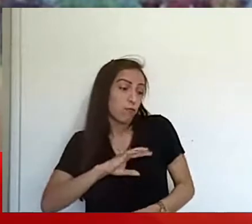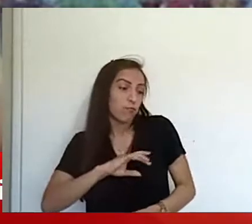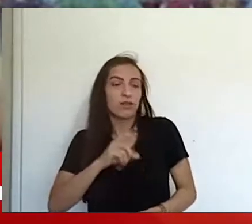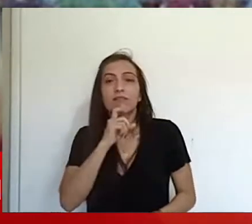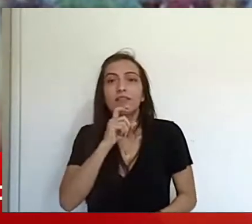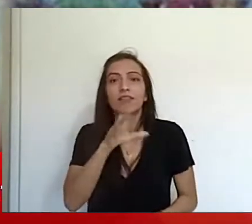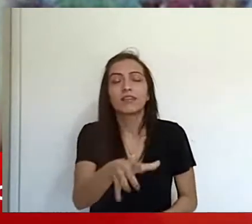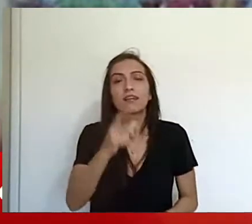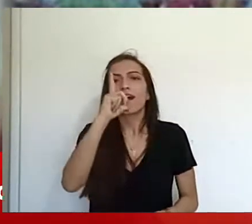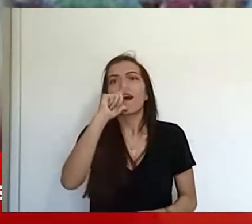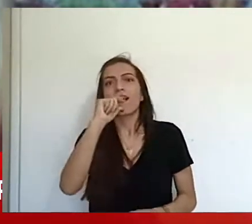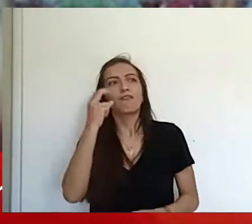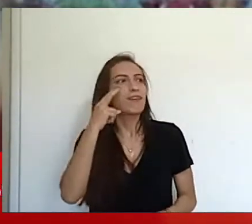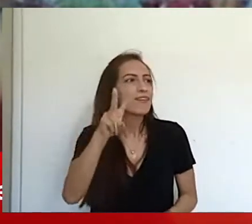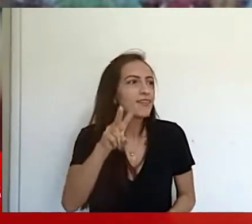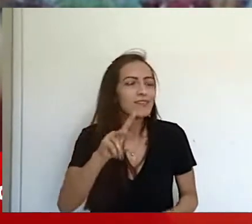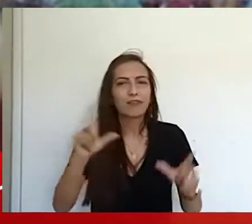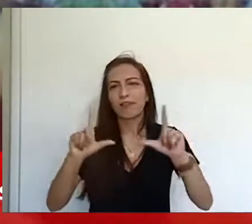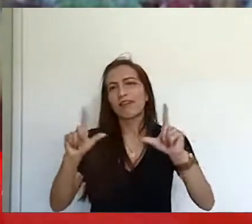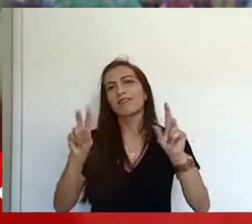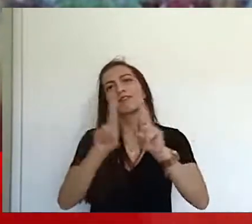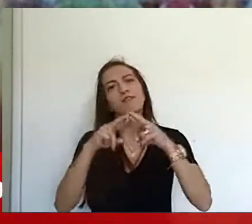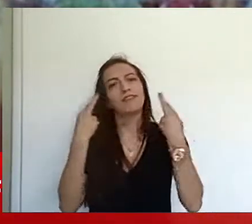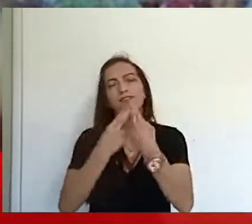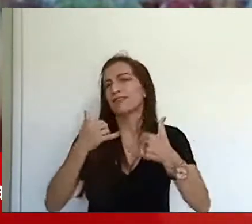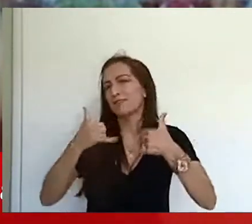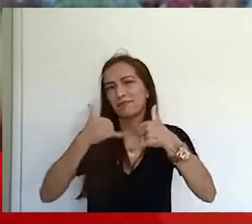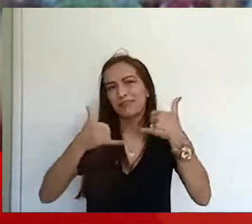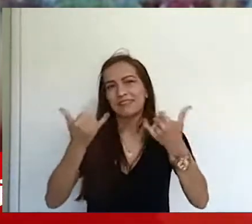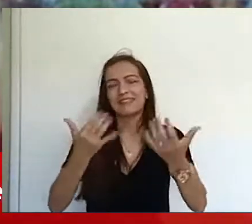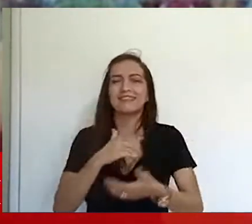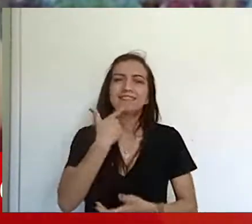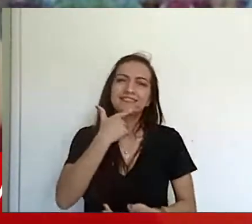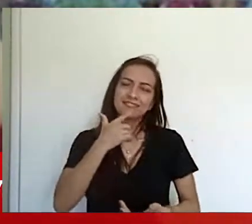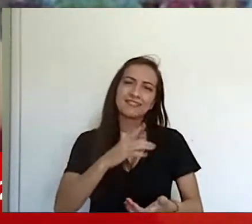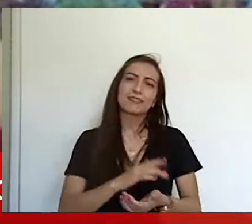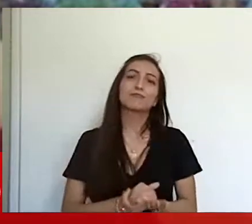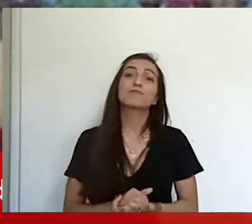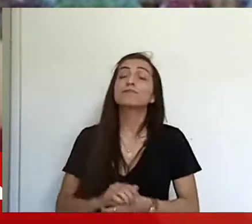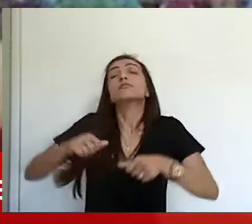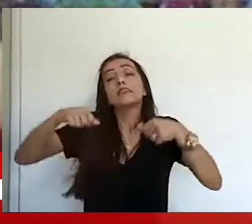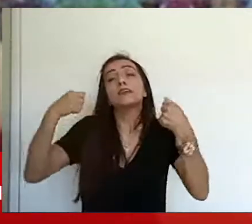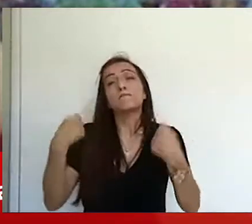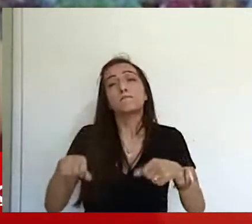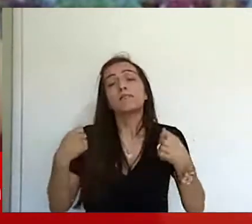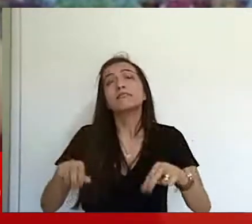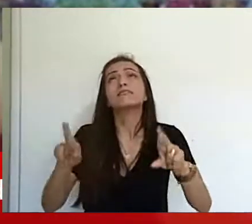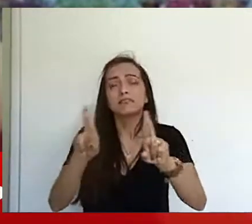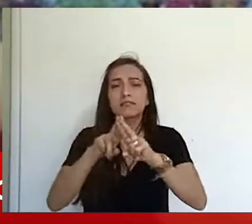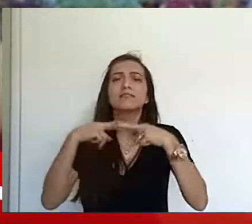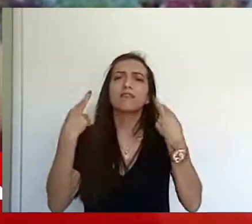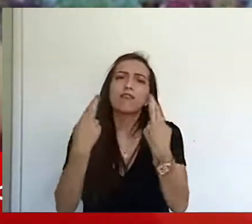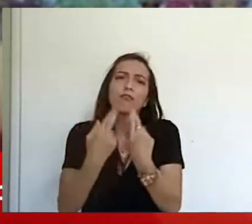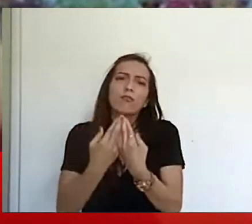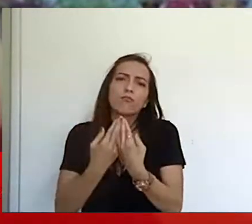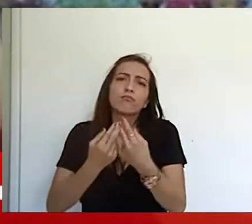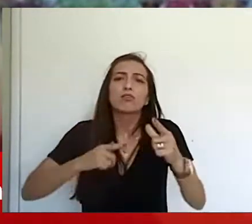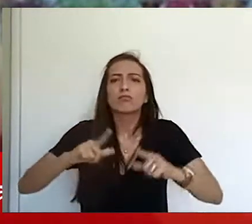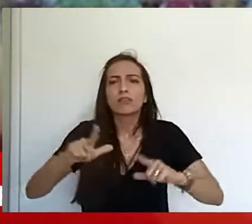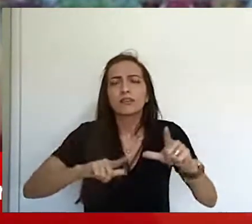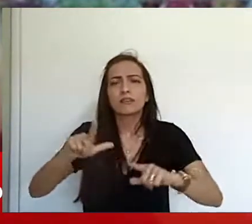uma reunião. Então, é porque a gente precisa se reunir. Então, quer dizer, o trabalho remoto para os